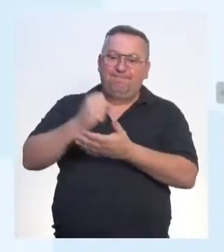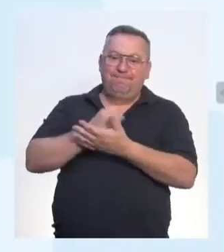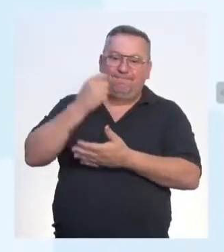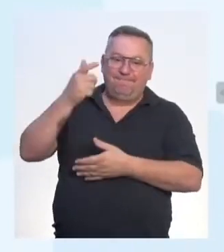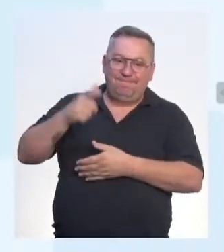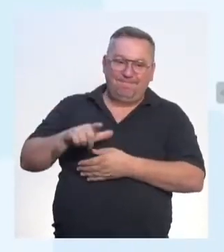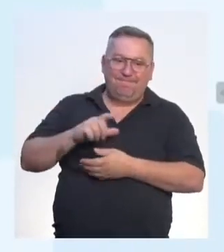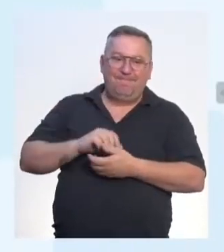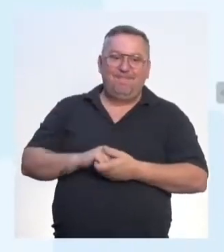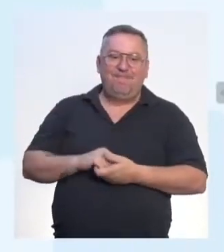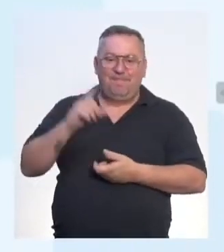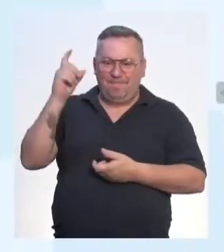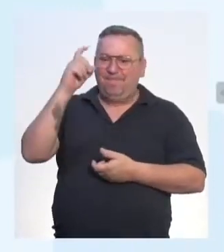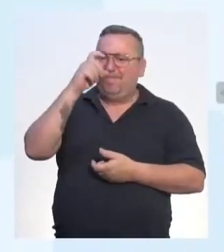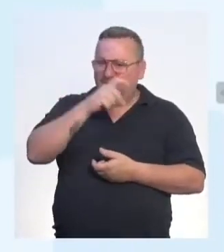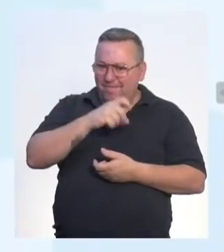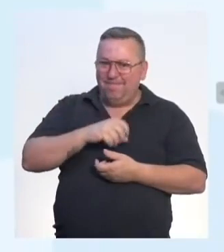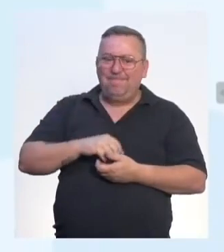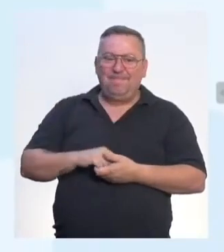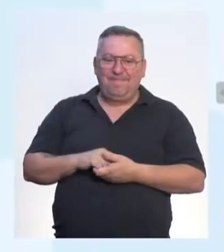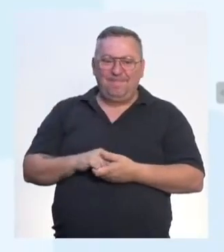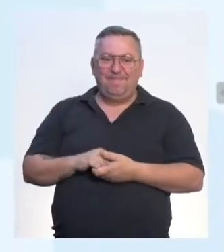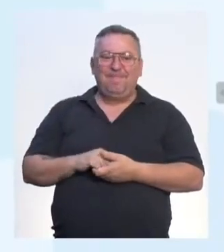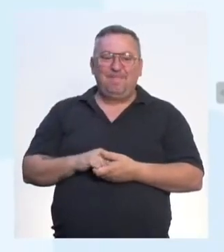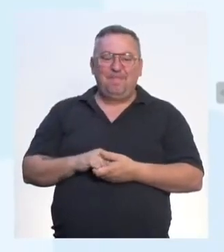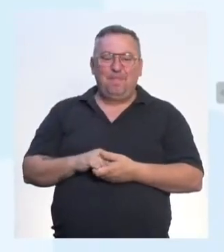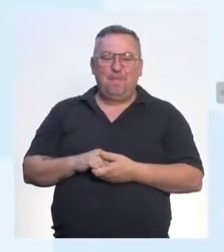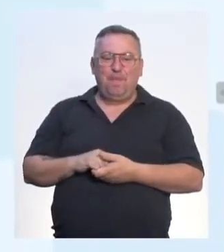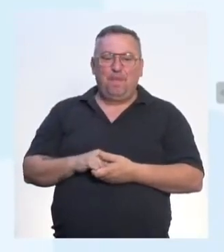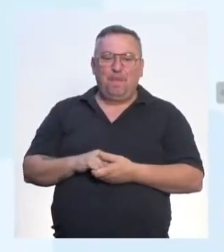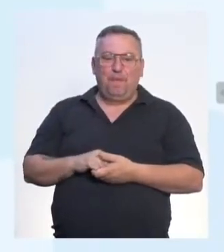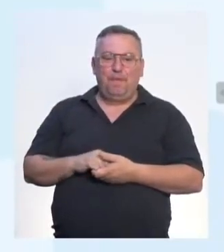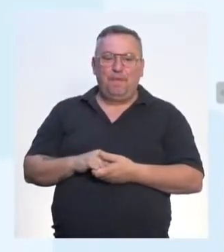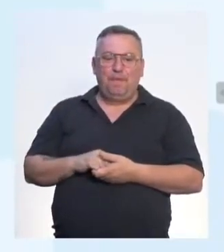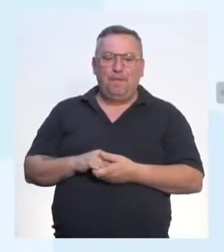1. Hoje está difícil, hein? 1 que multiplica.